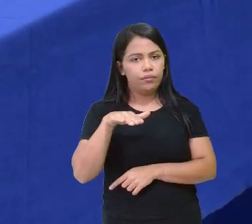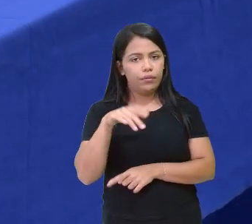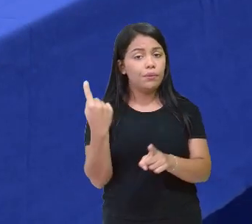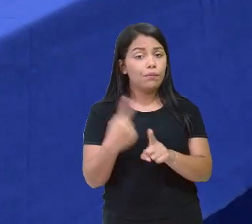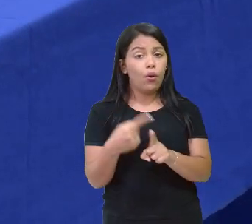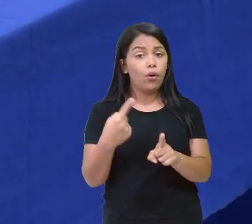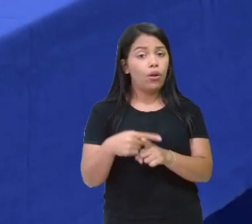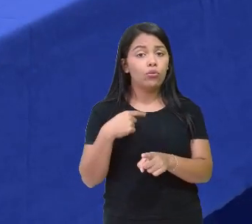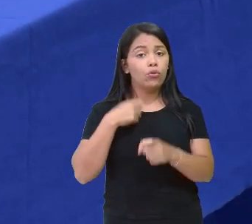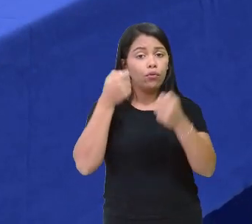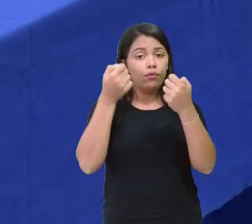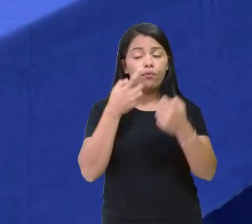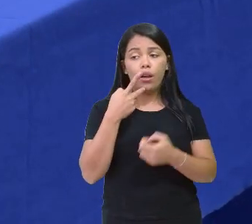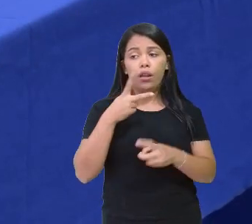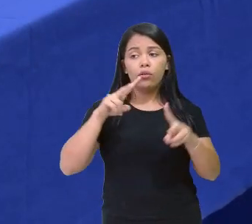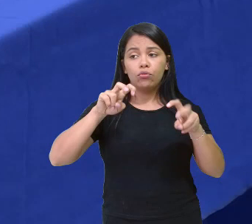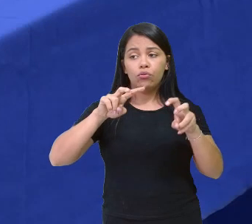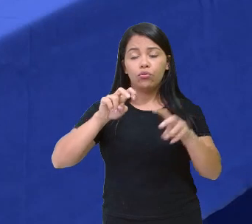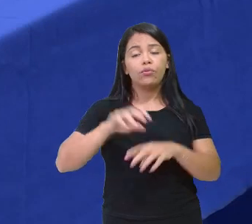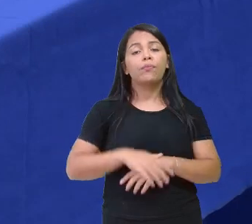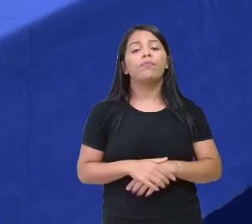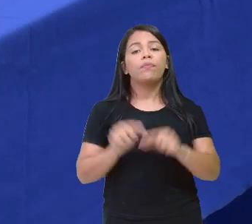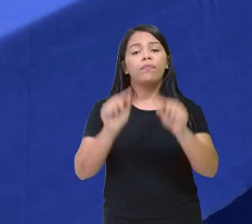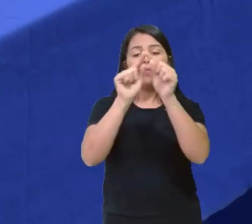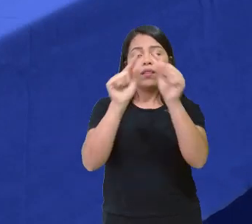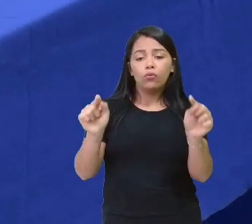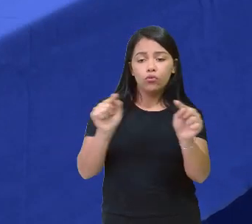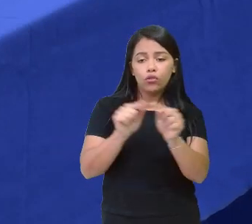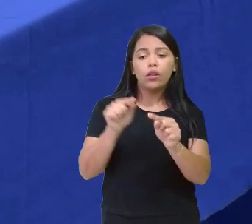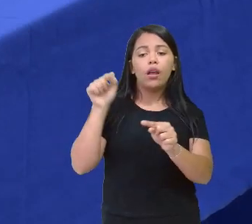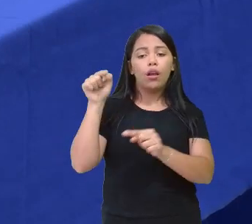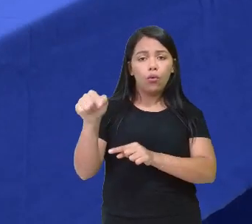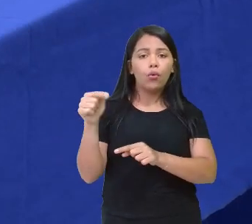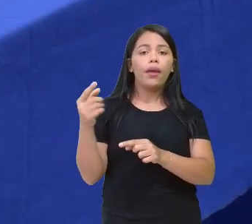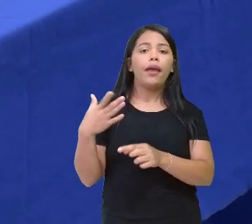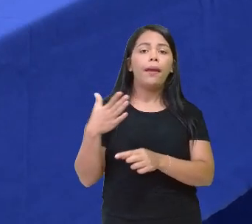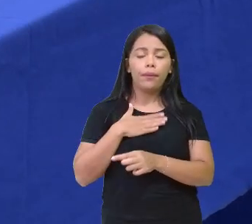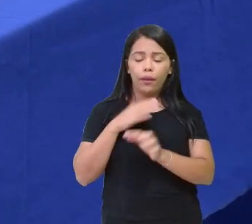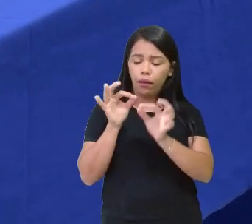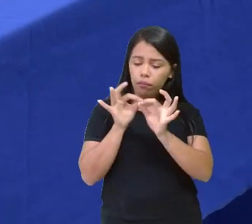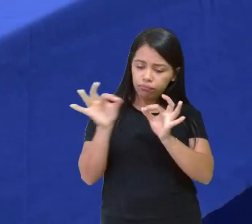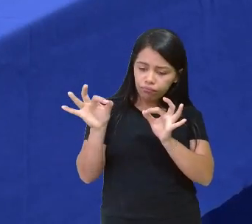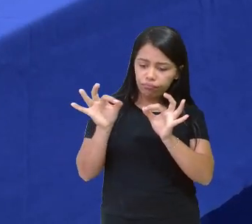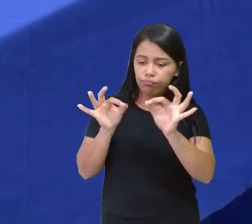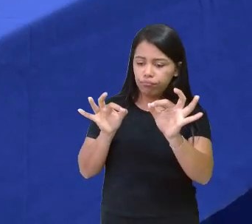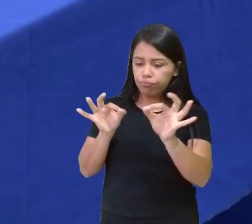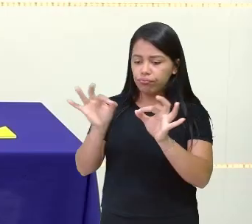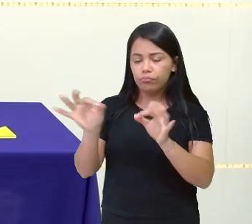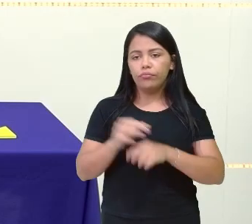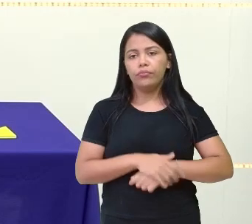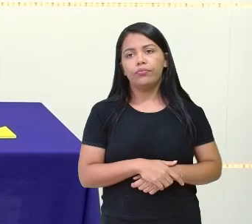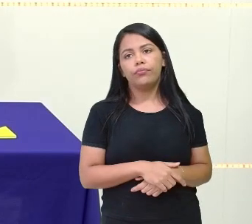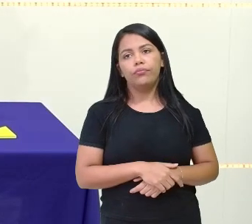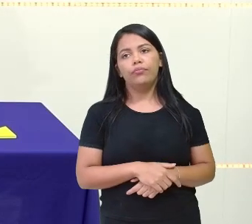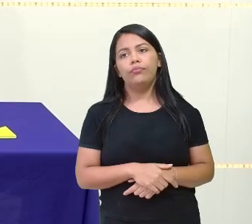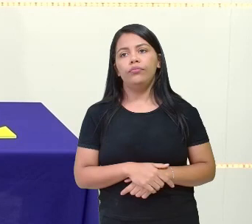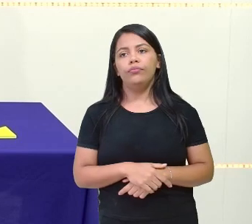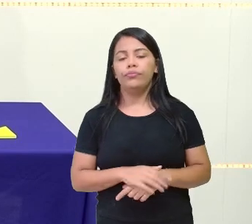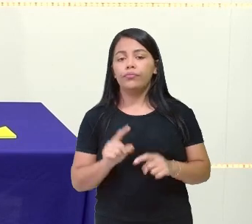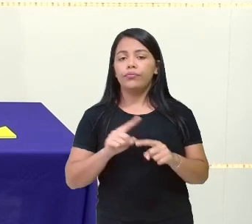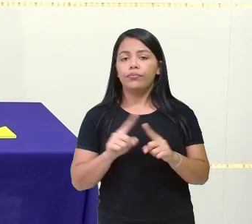porque eu estou utilizando o triângulo como unidade de medida, tá certo? Mas vamos